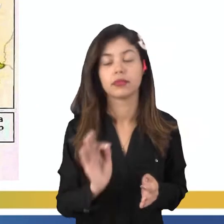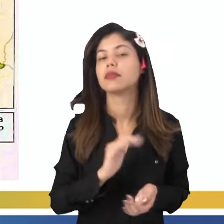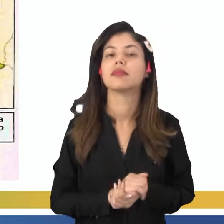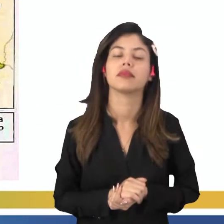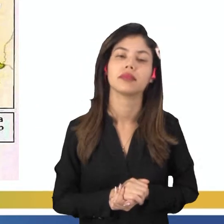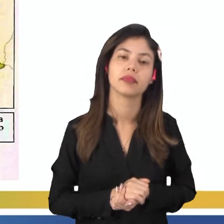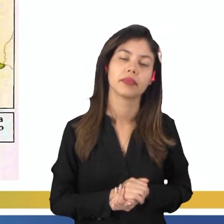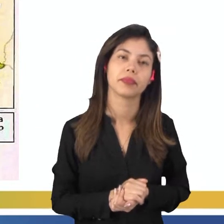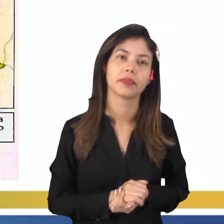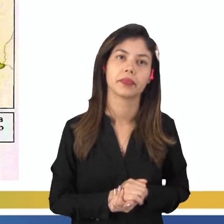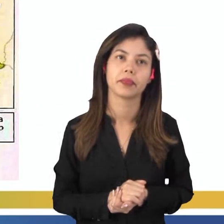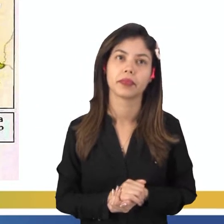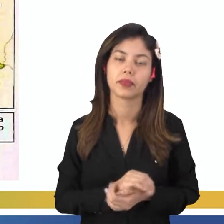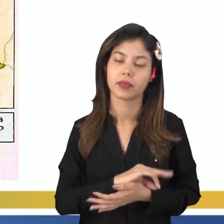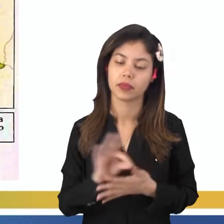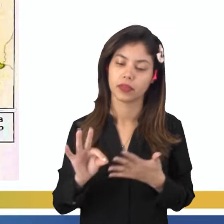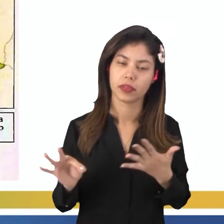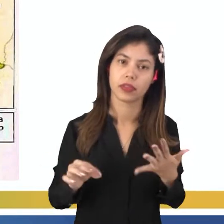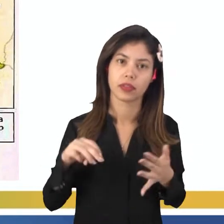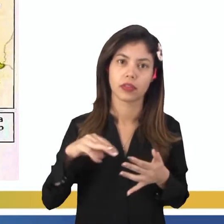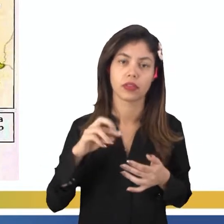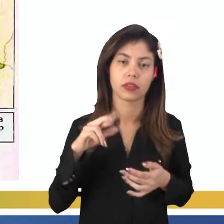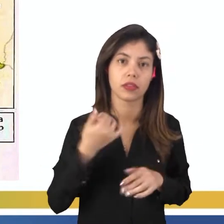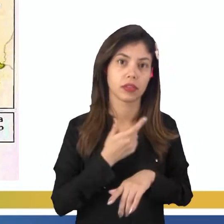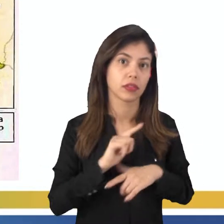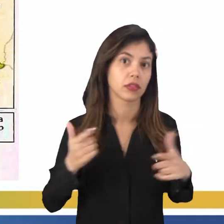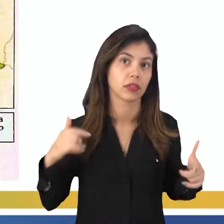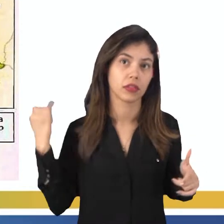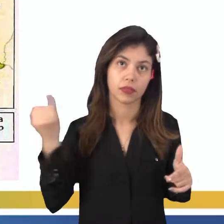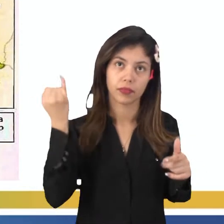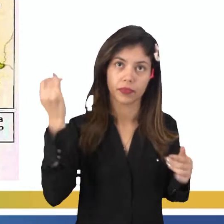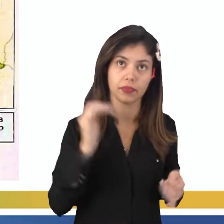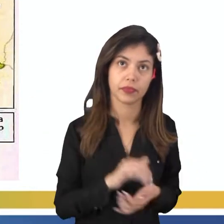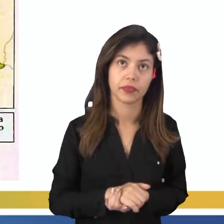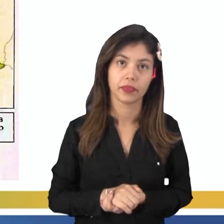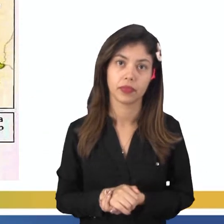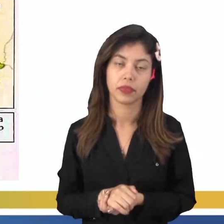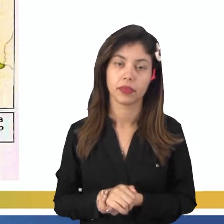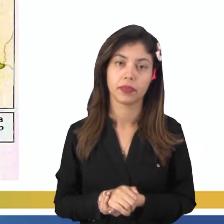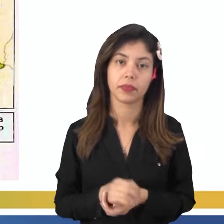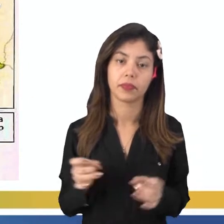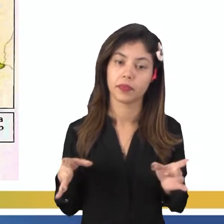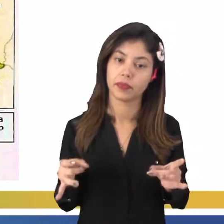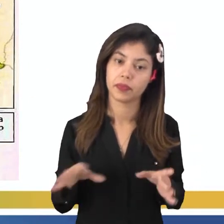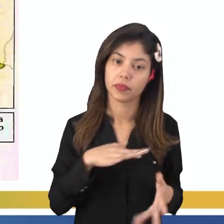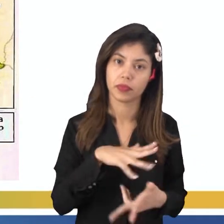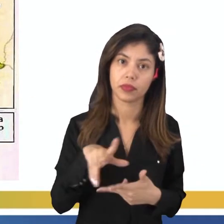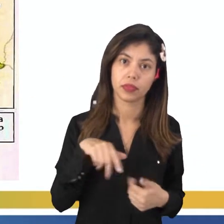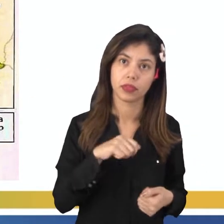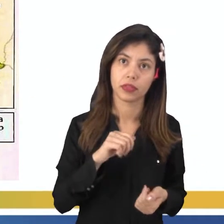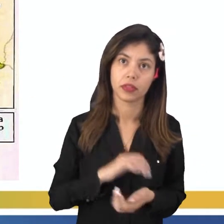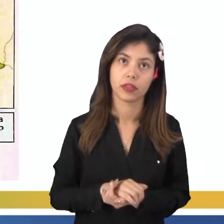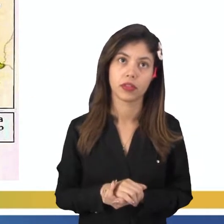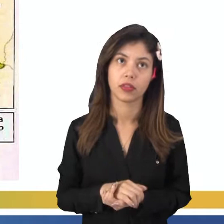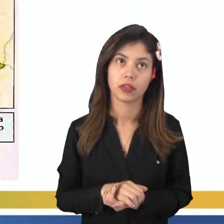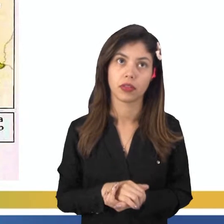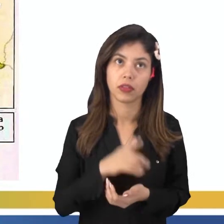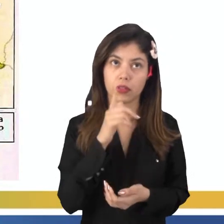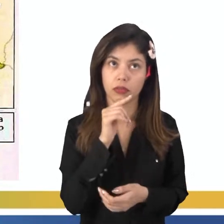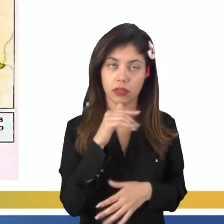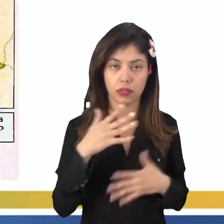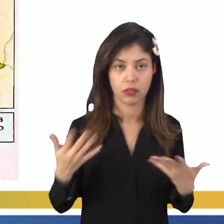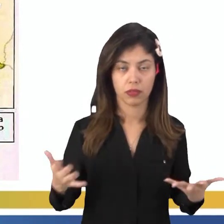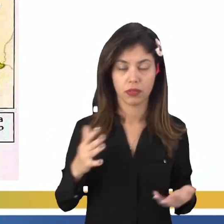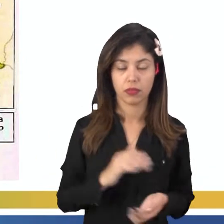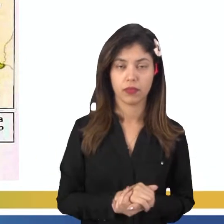nenhum tipo de recurso mineral de grande importância no mercado mundial, com exceção da água,